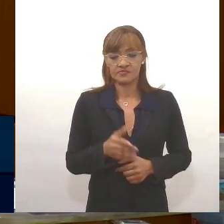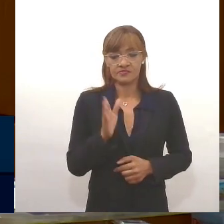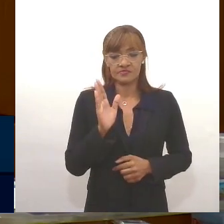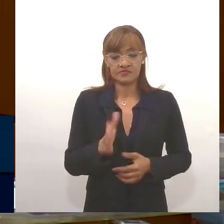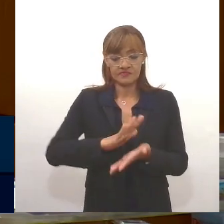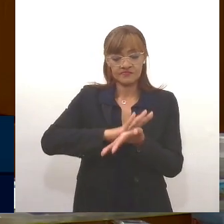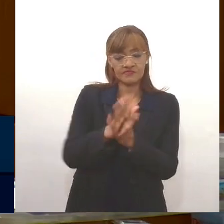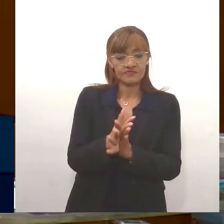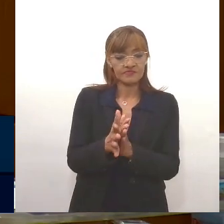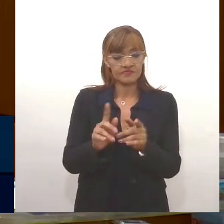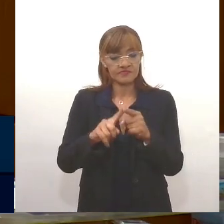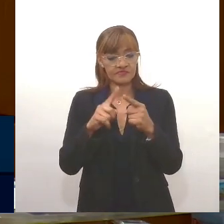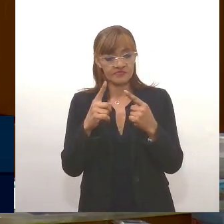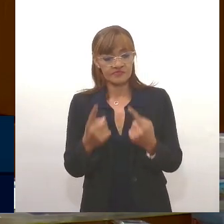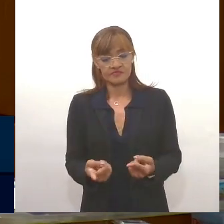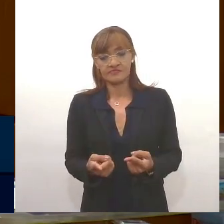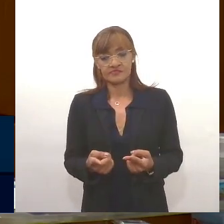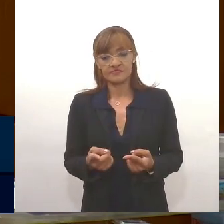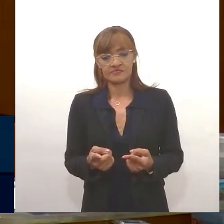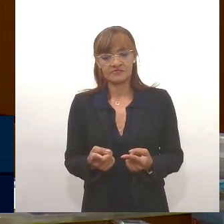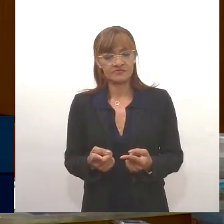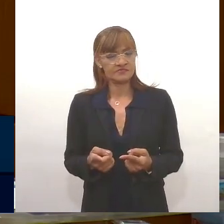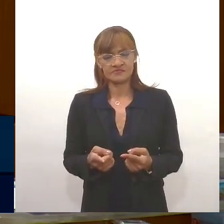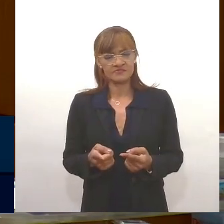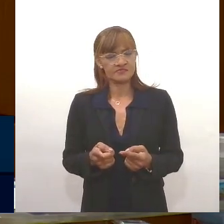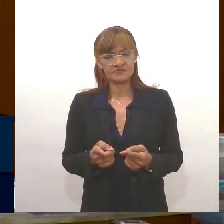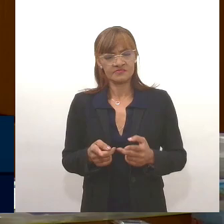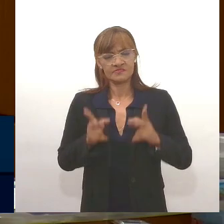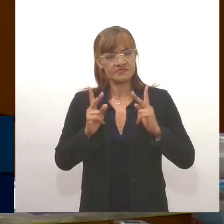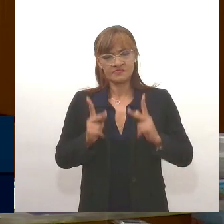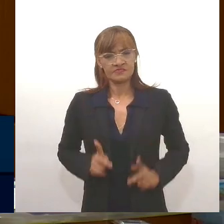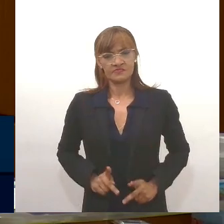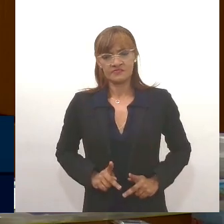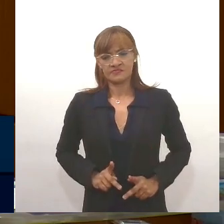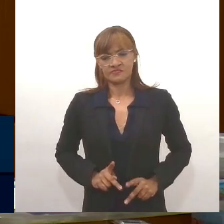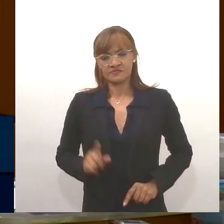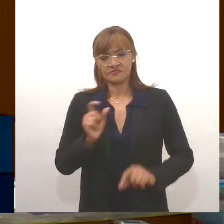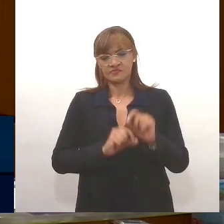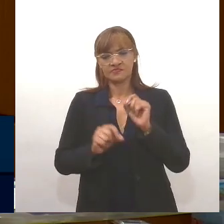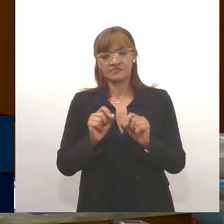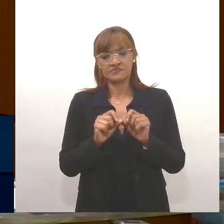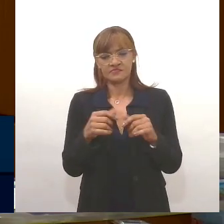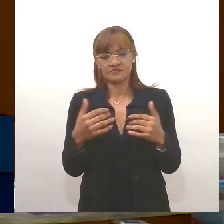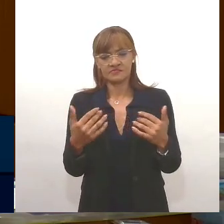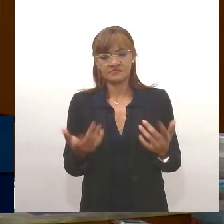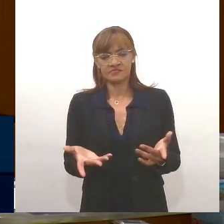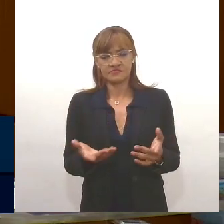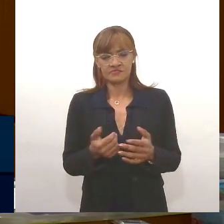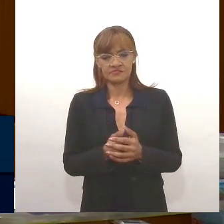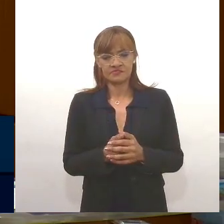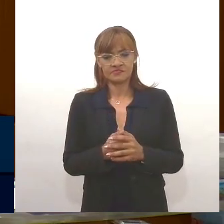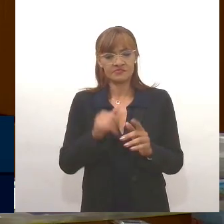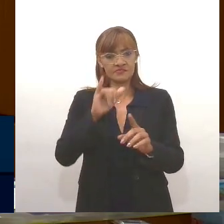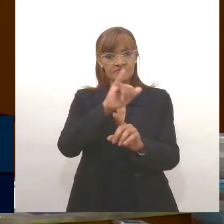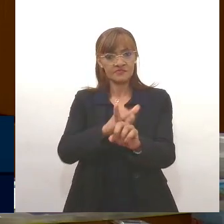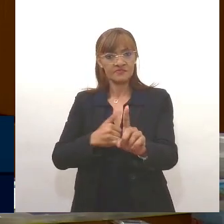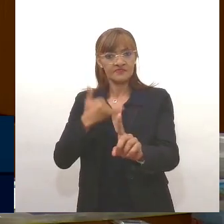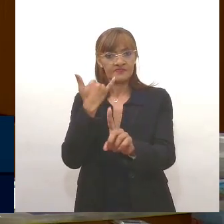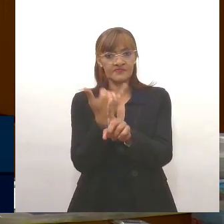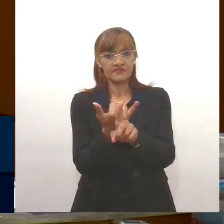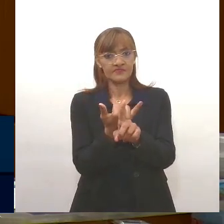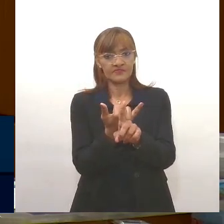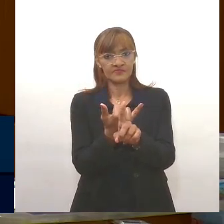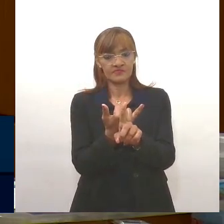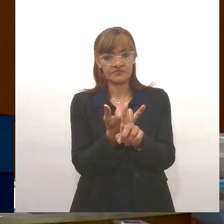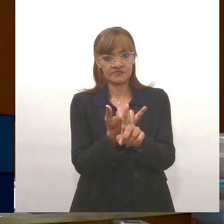comportamento né que é a questão do aumento do bullying né nas escolas porque ontem